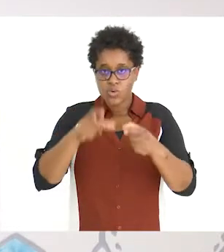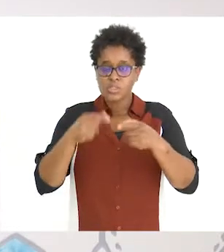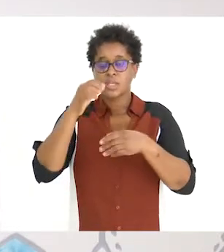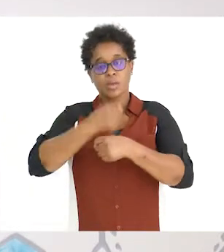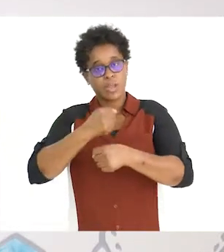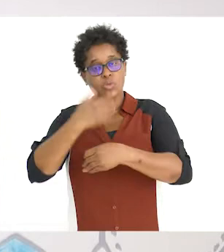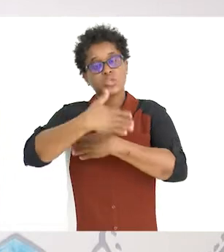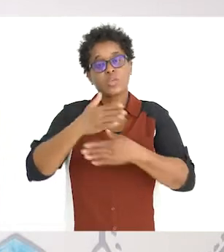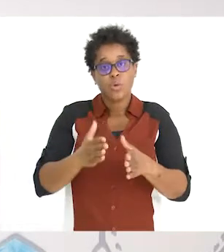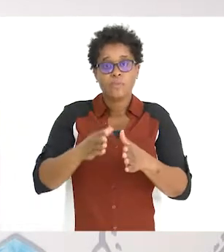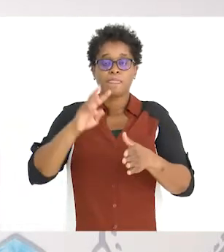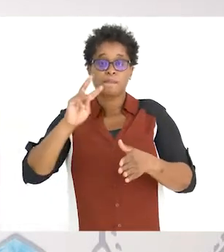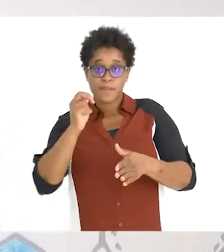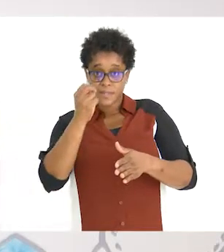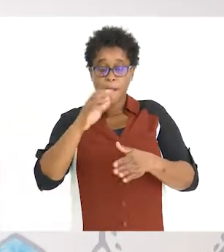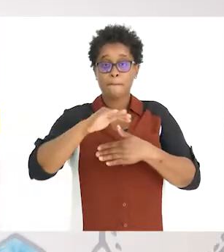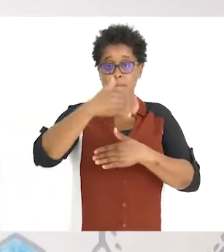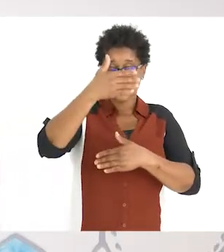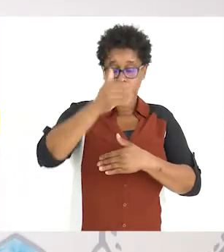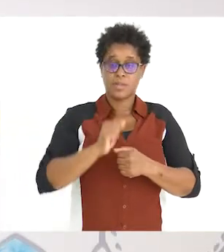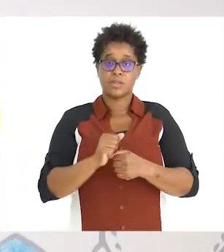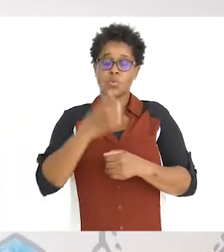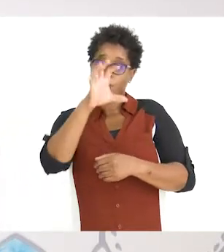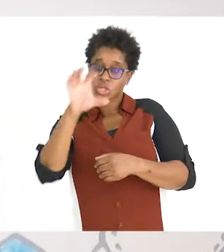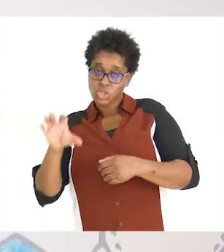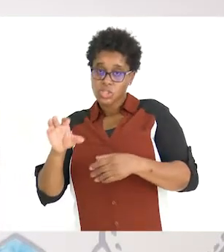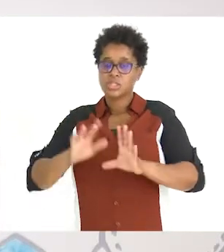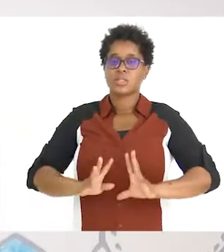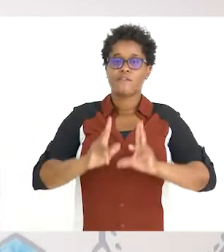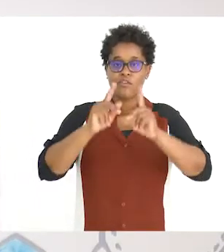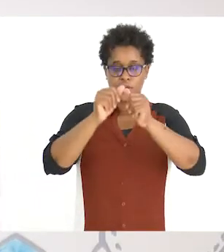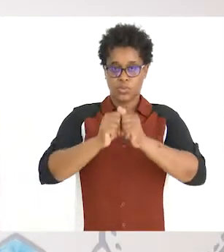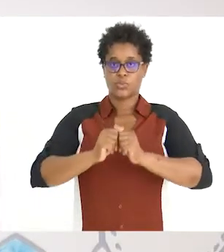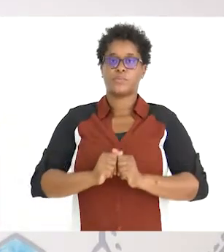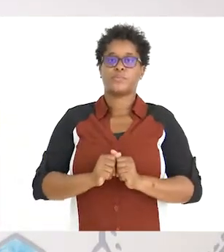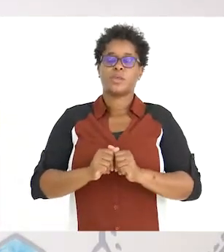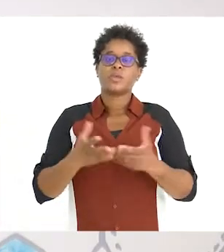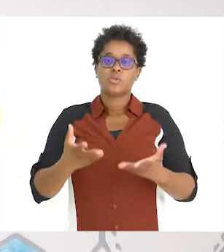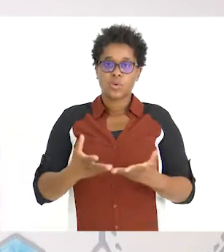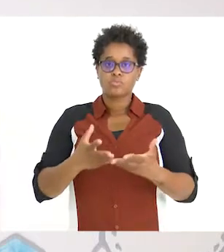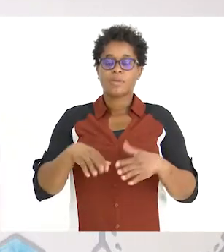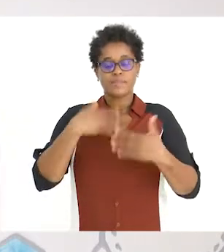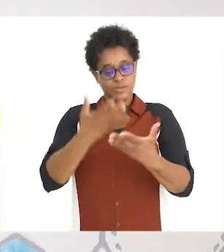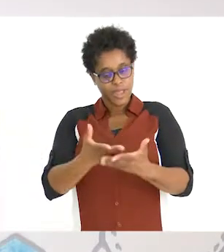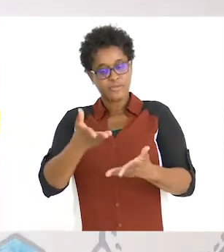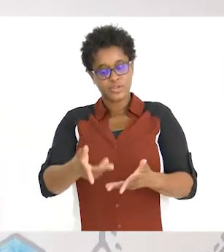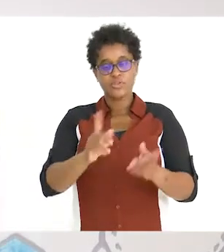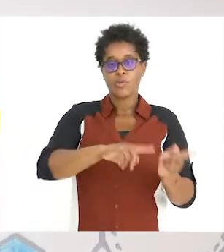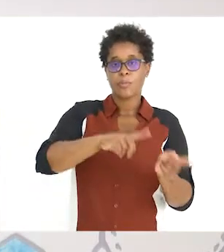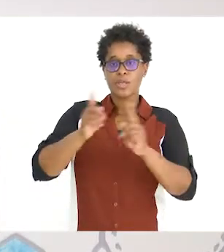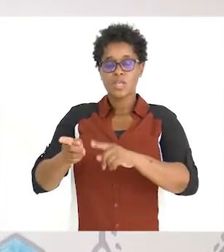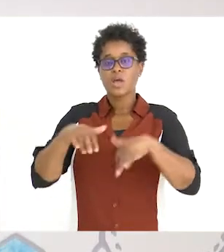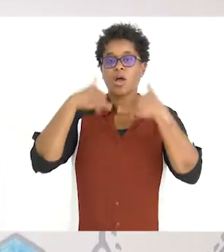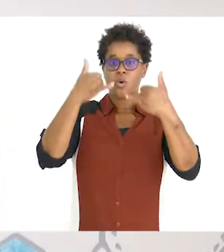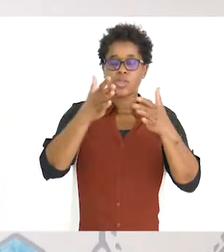terciário, principalmente nos países desenvolvidos. Posto isto, vamos passar a outra parte